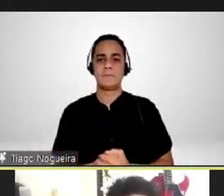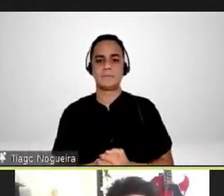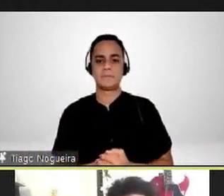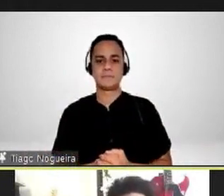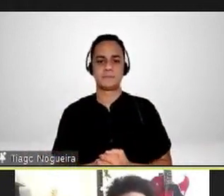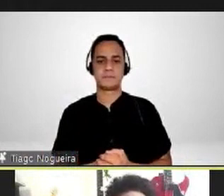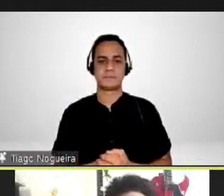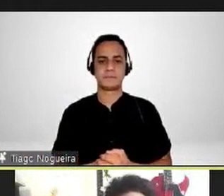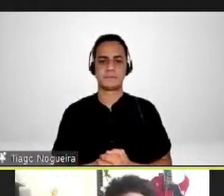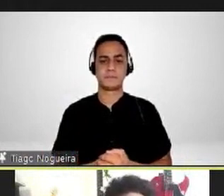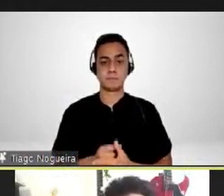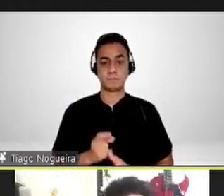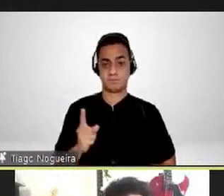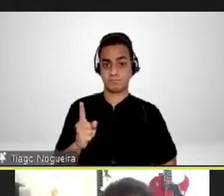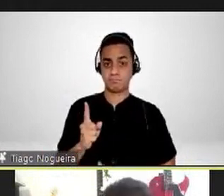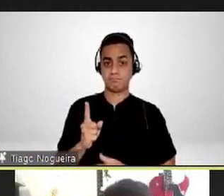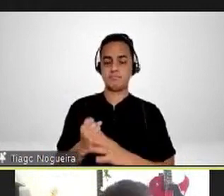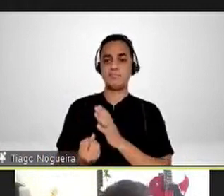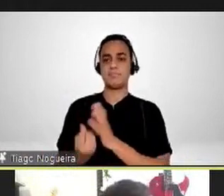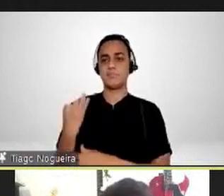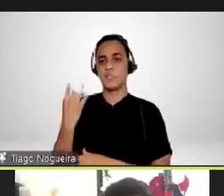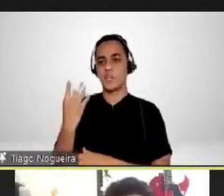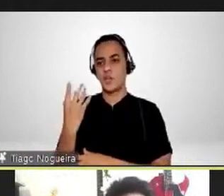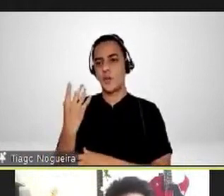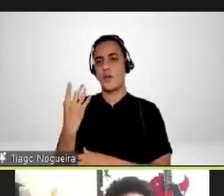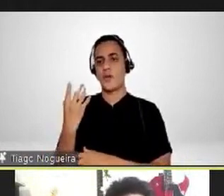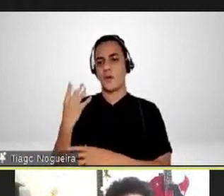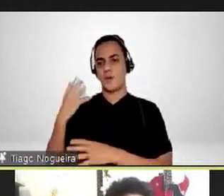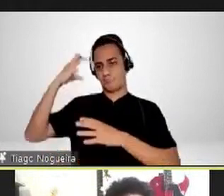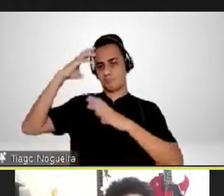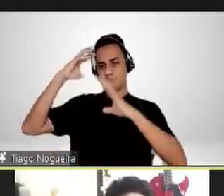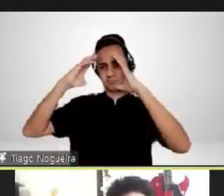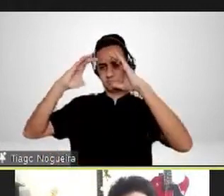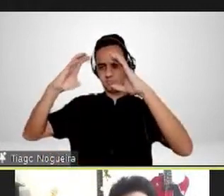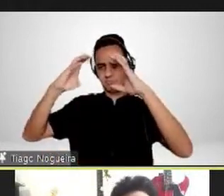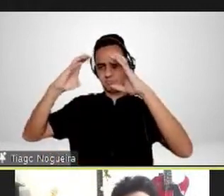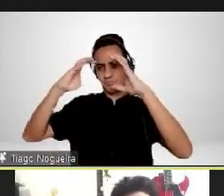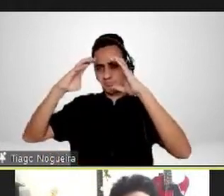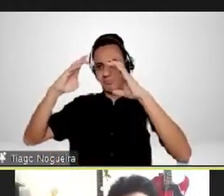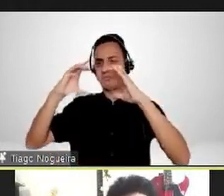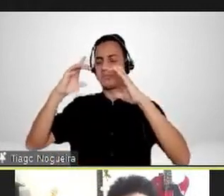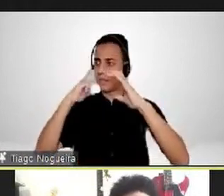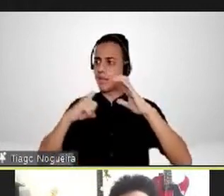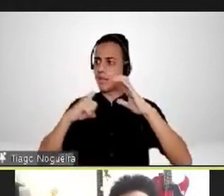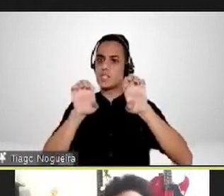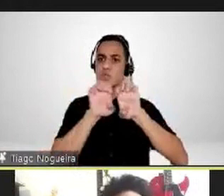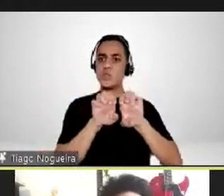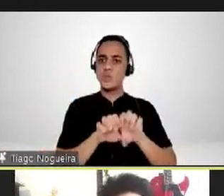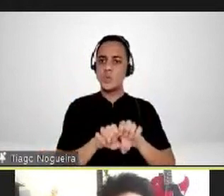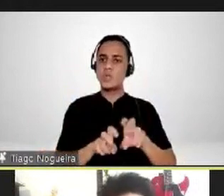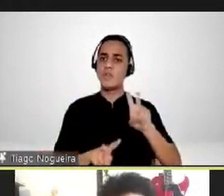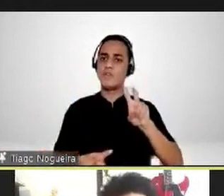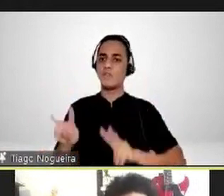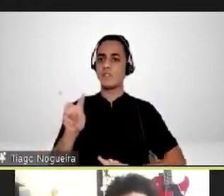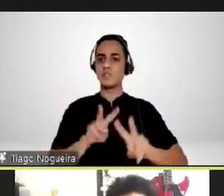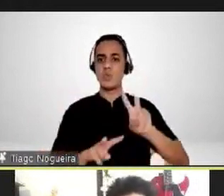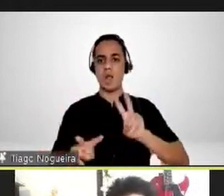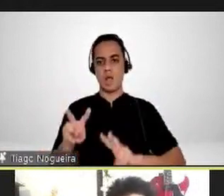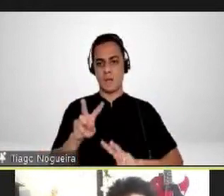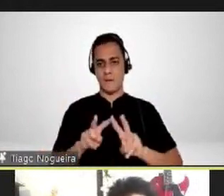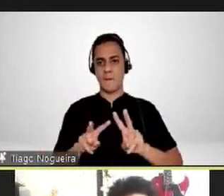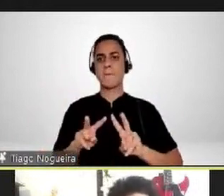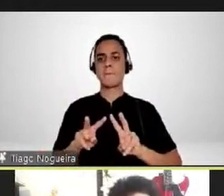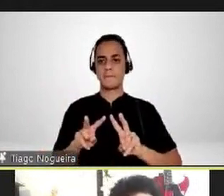E então ele vai criando dentro da cabeça estruturas, nesse caso, estruturas visuais,